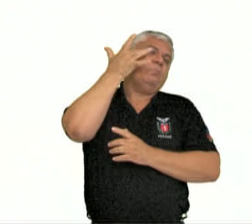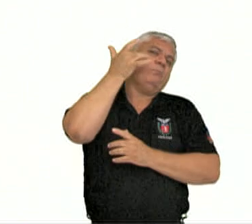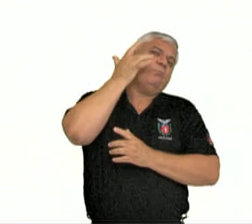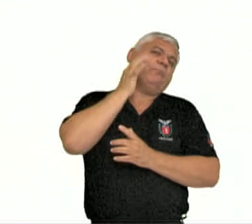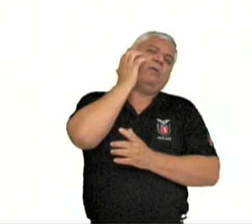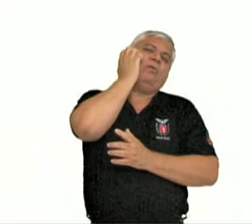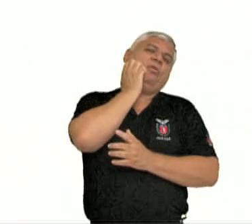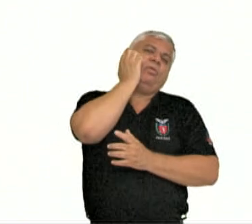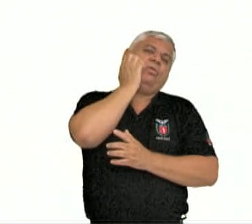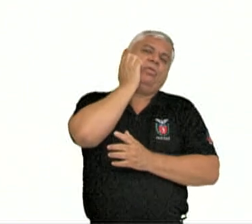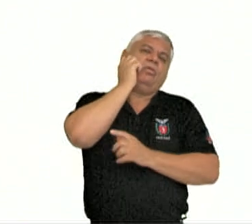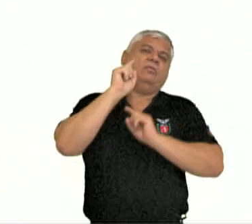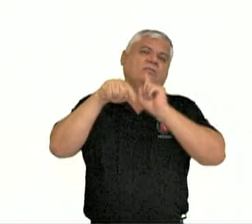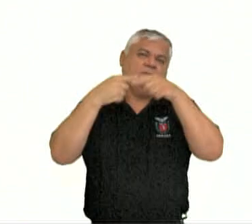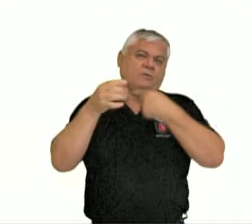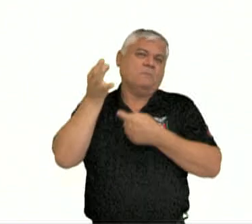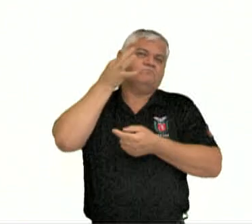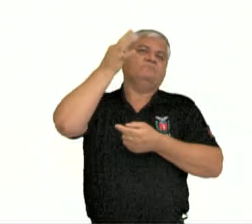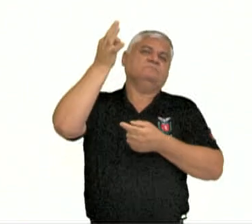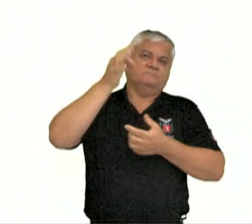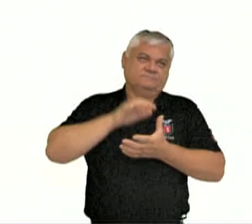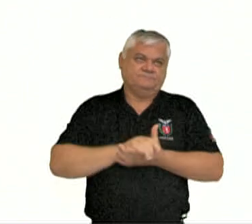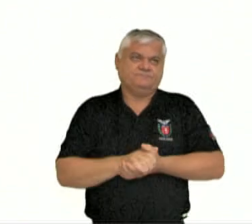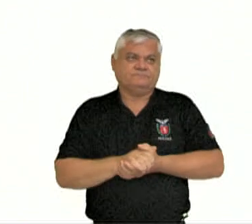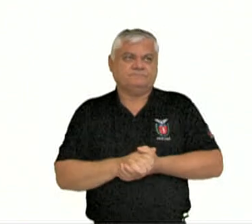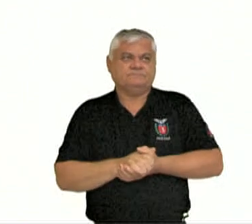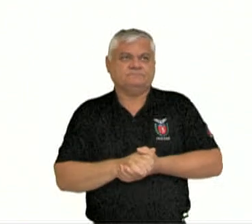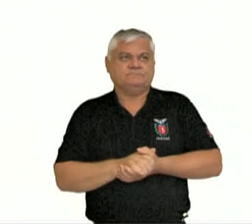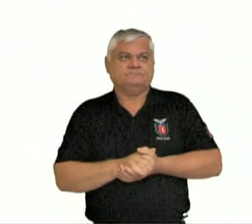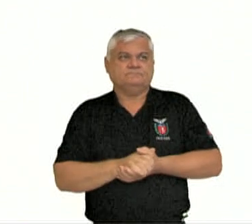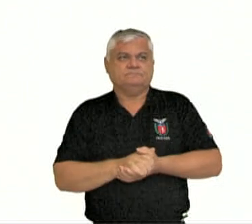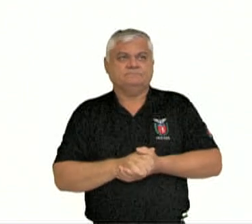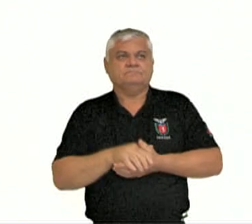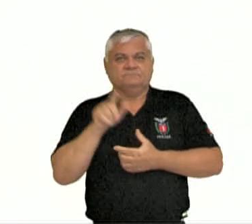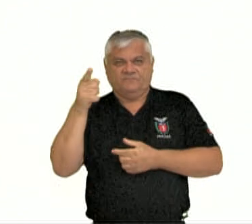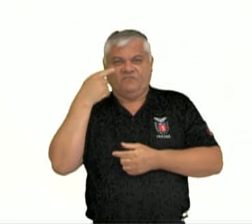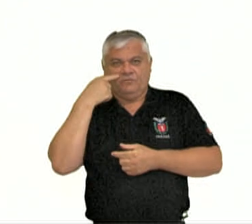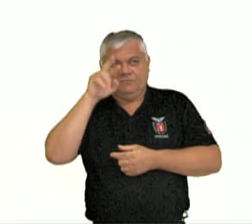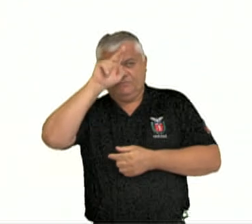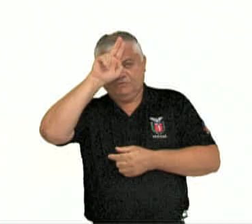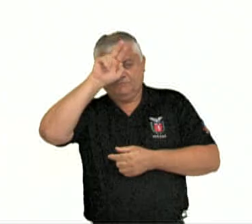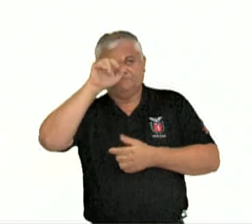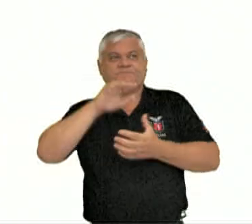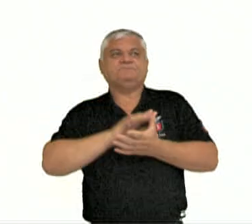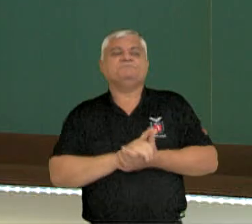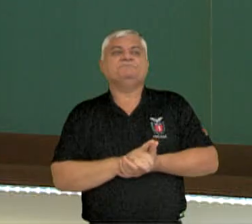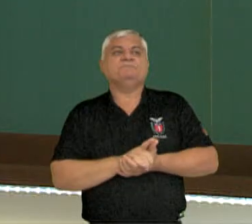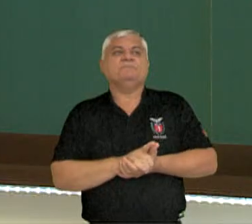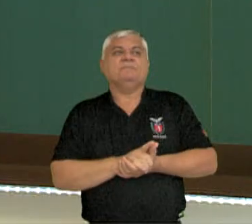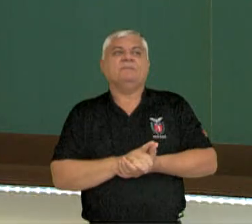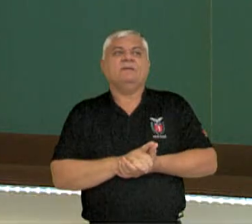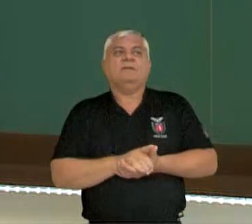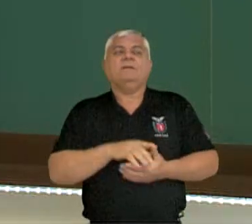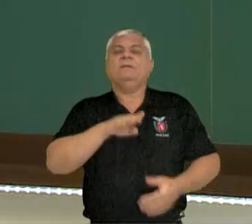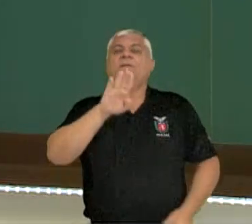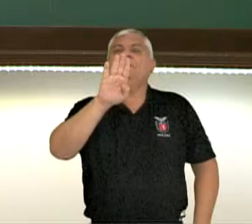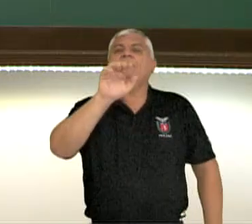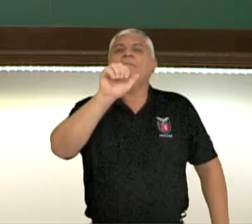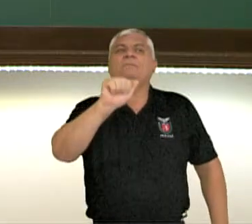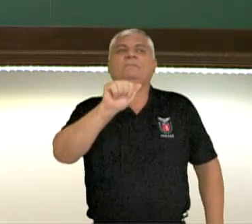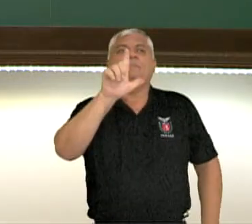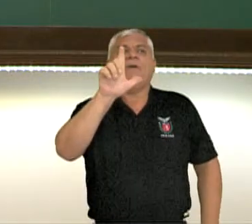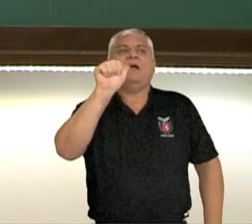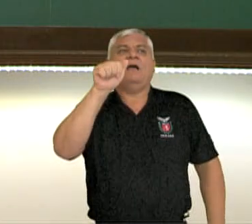cruzi após picada, certo? Então, ali está o barbeiro. Essa é uma outra